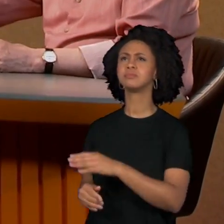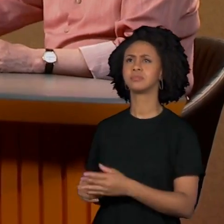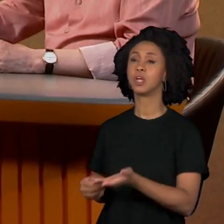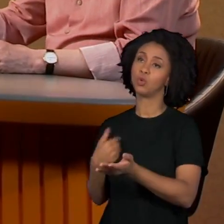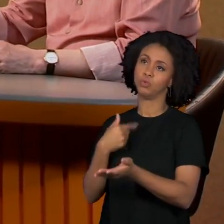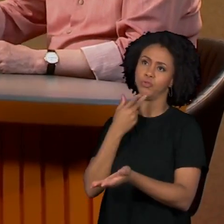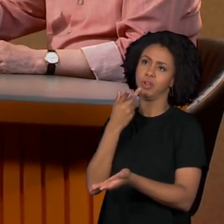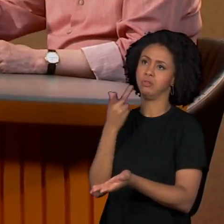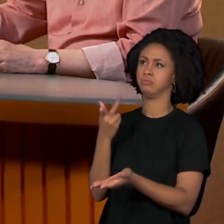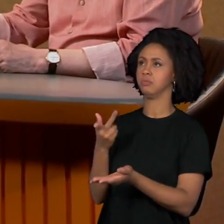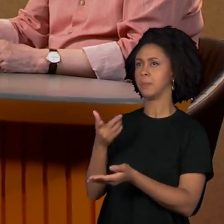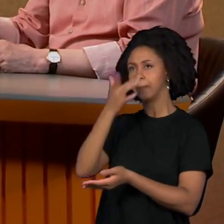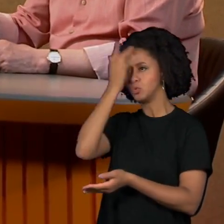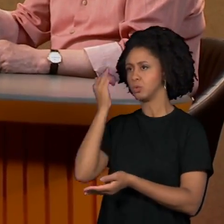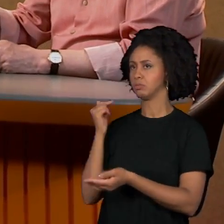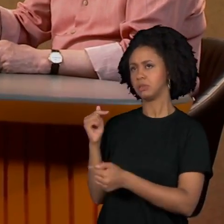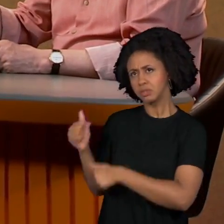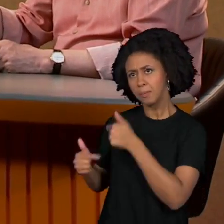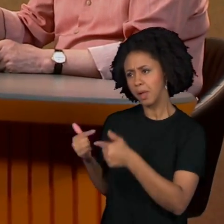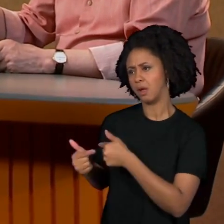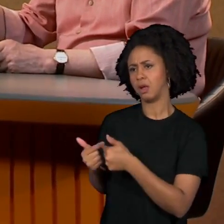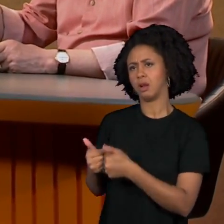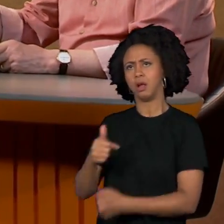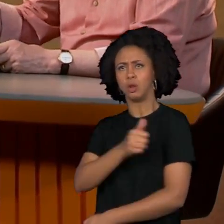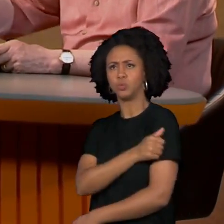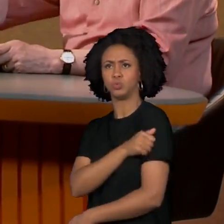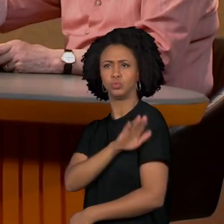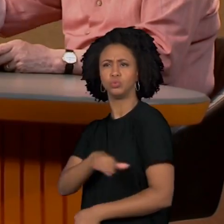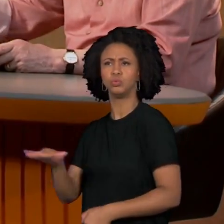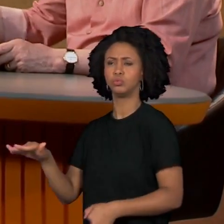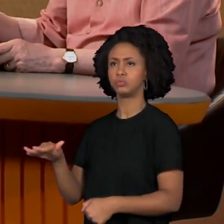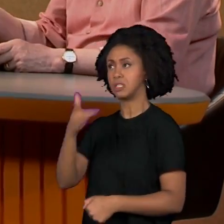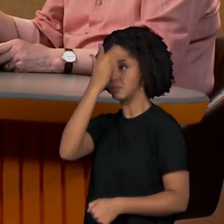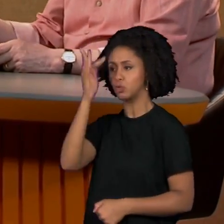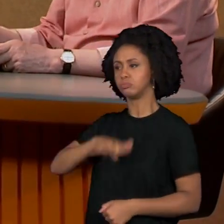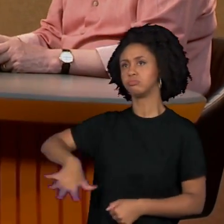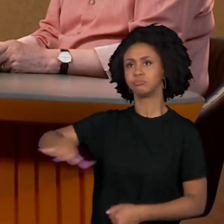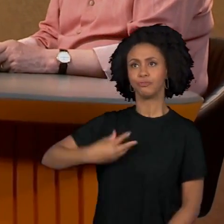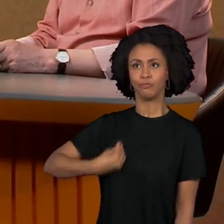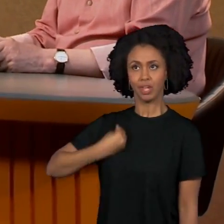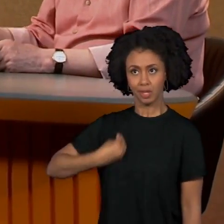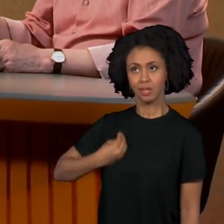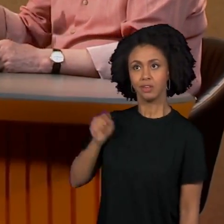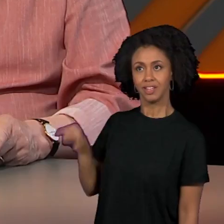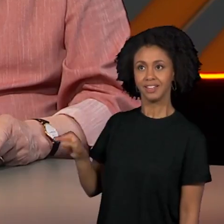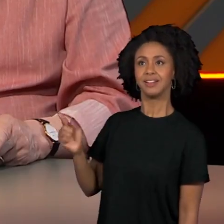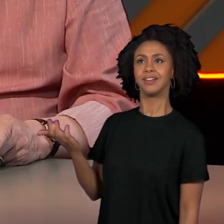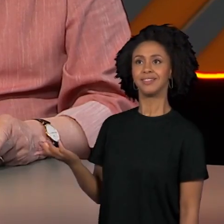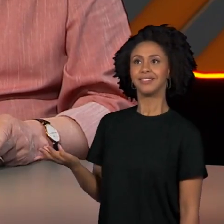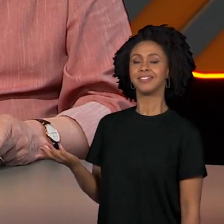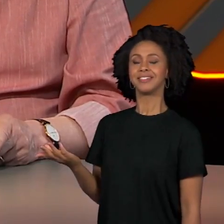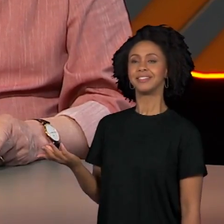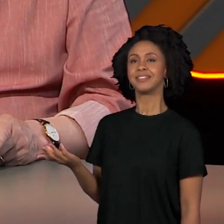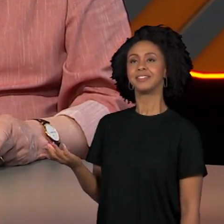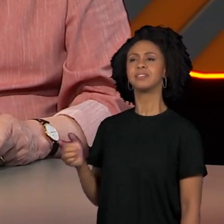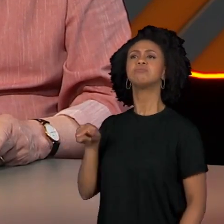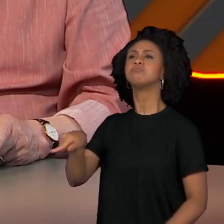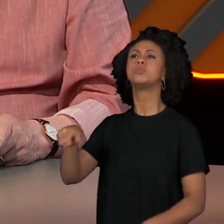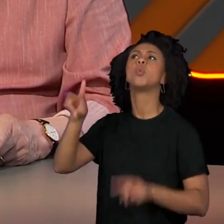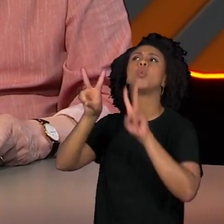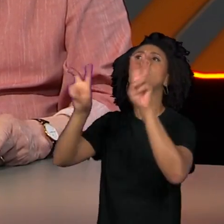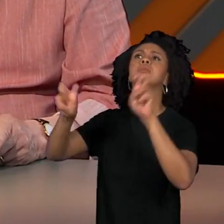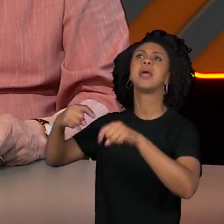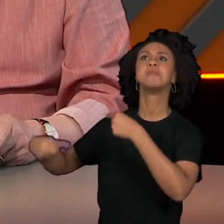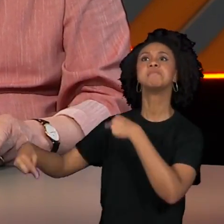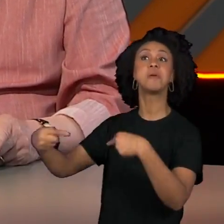eram trabalhadores, estudantes, o pessoal que vivia ali, né? O que se discutia? Quais eram os